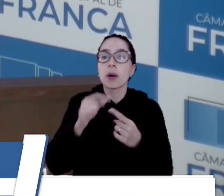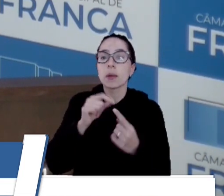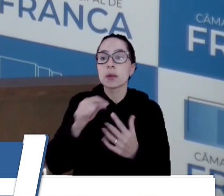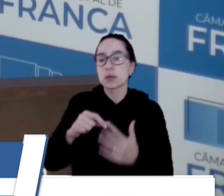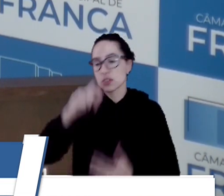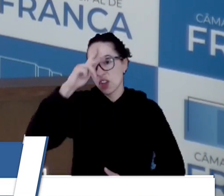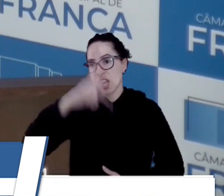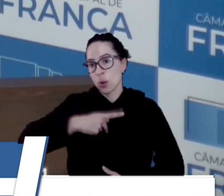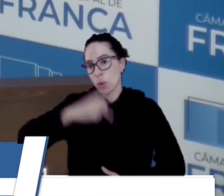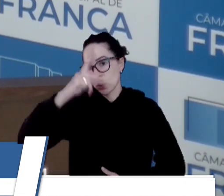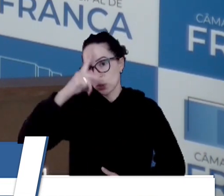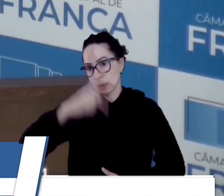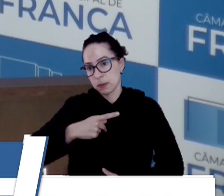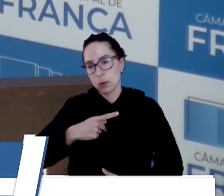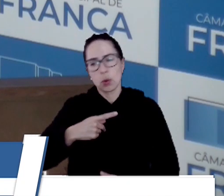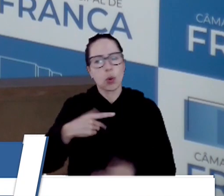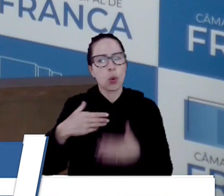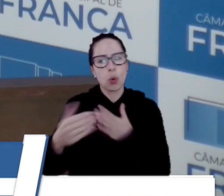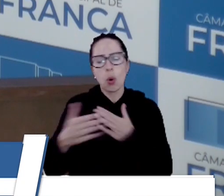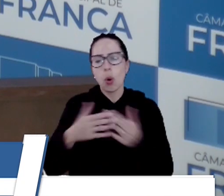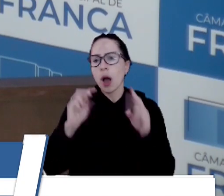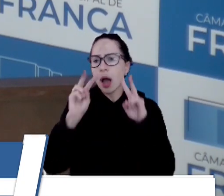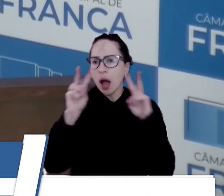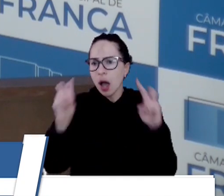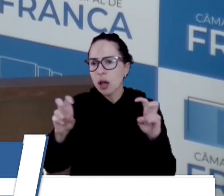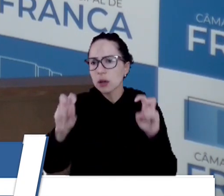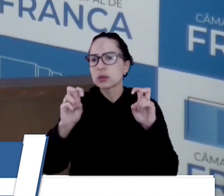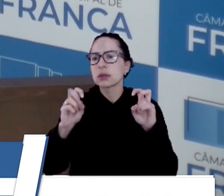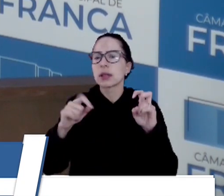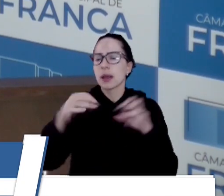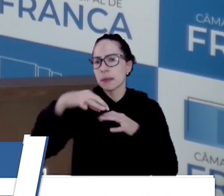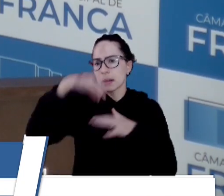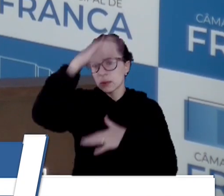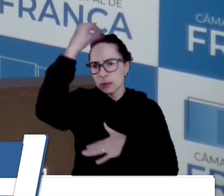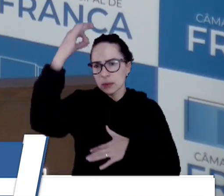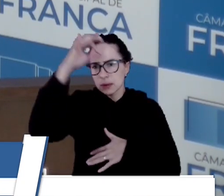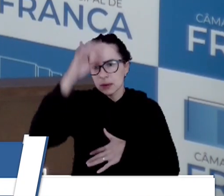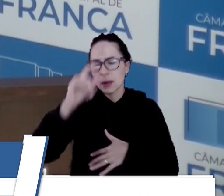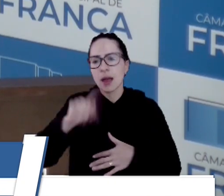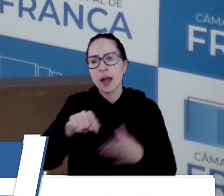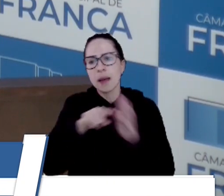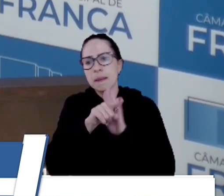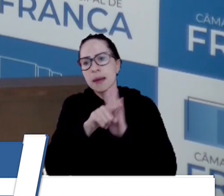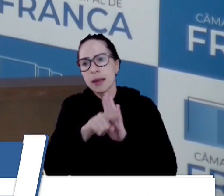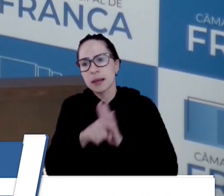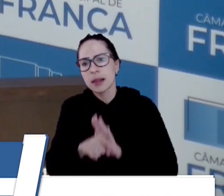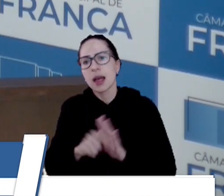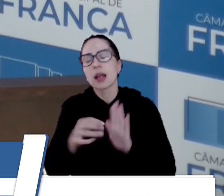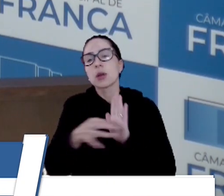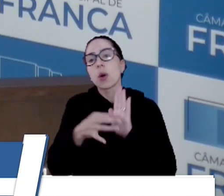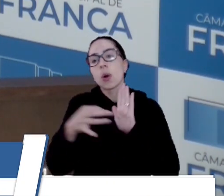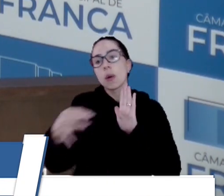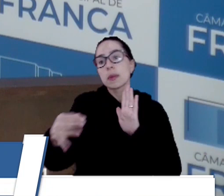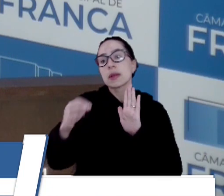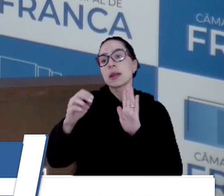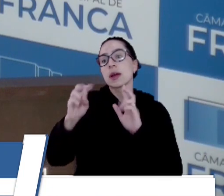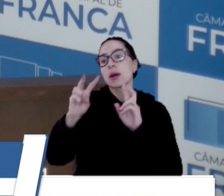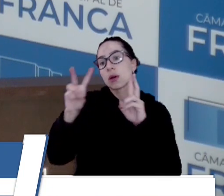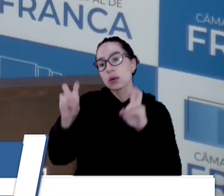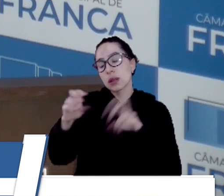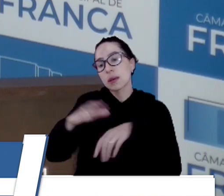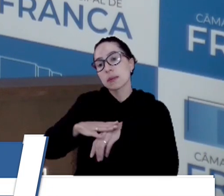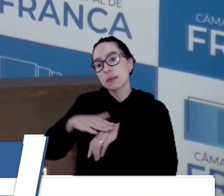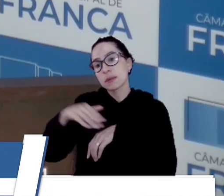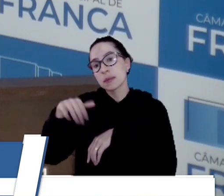egoísmo. Todo e qualquer assunto abordado pelo Espiritismo é abalizado um ponto de vista espiritual. O